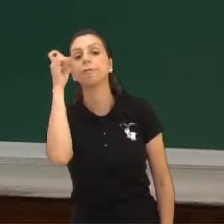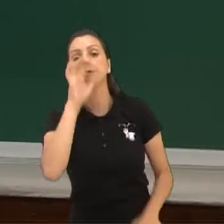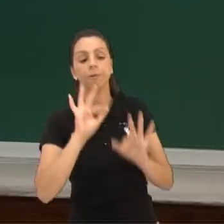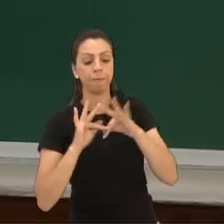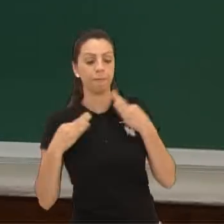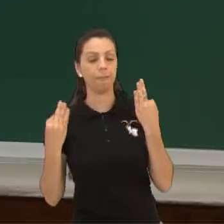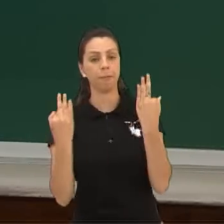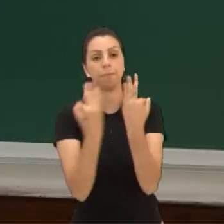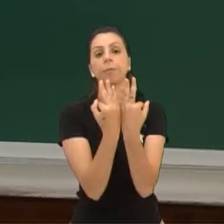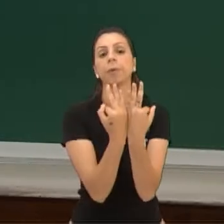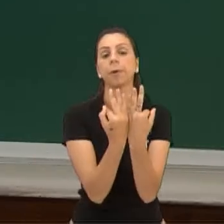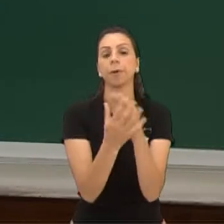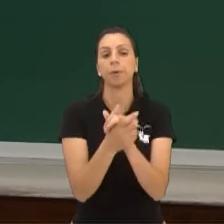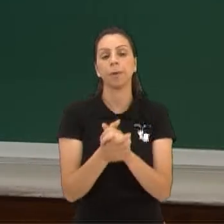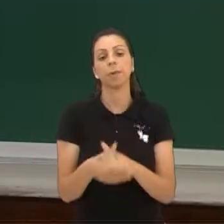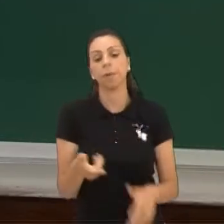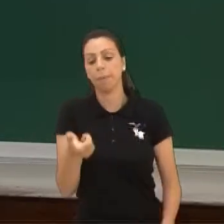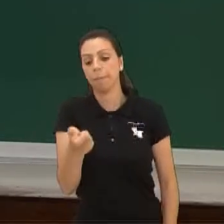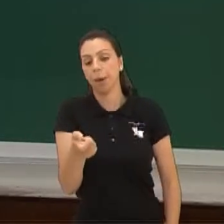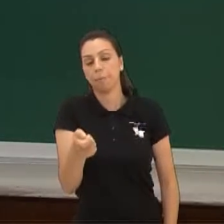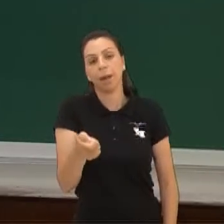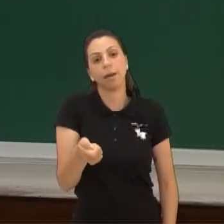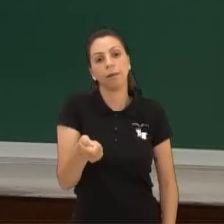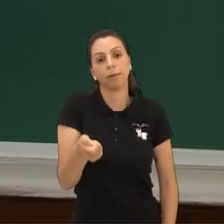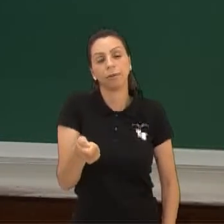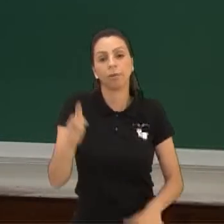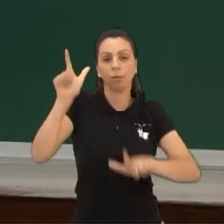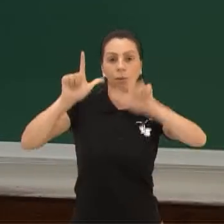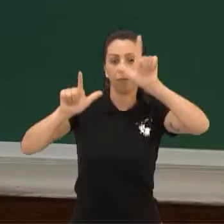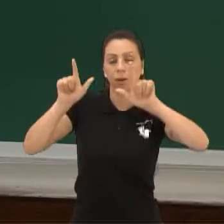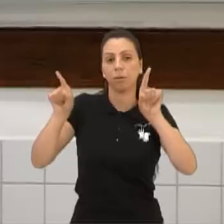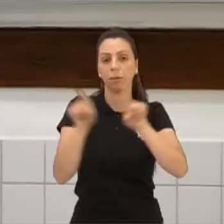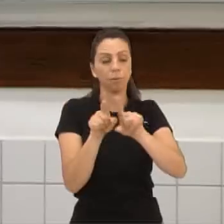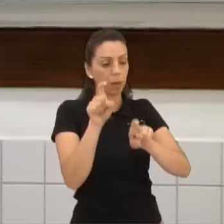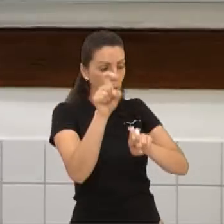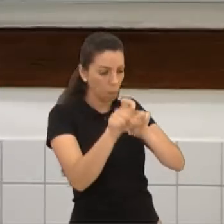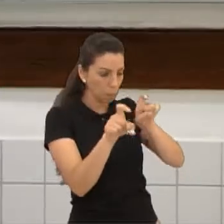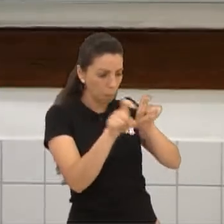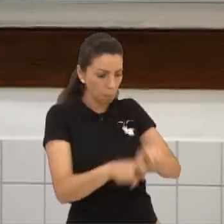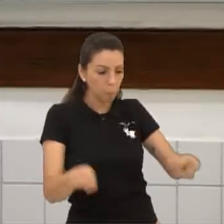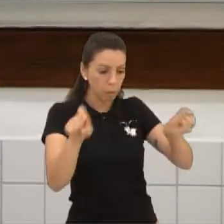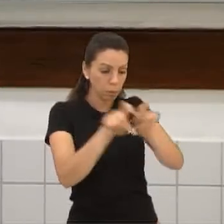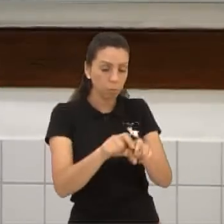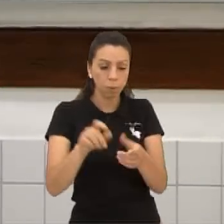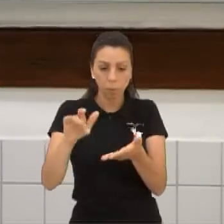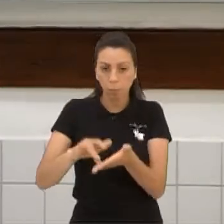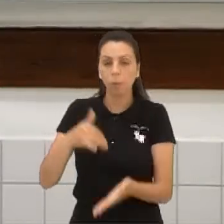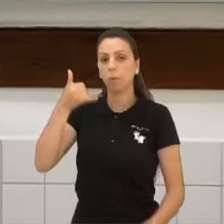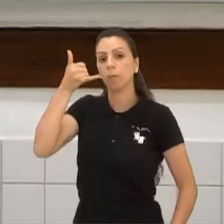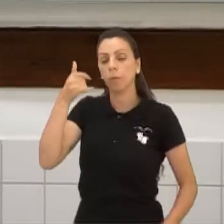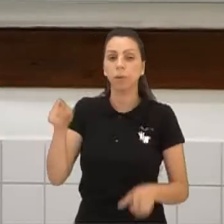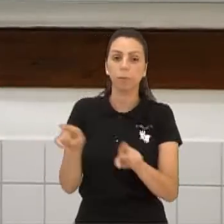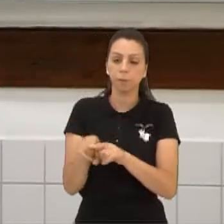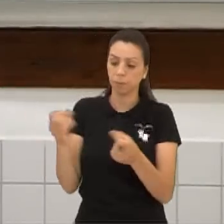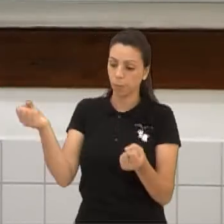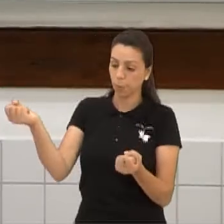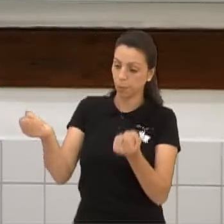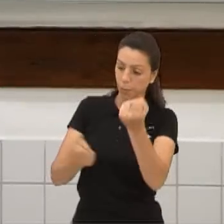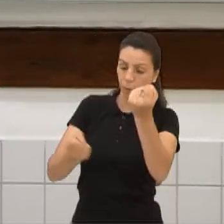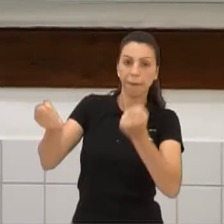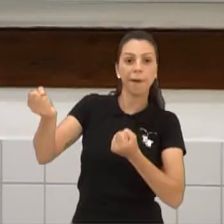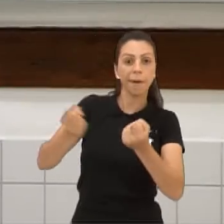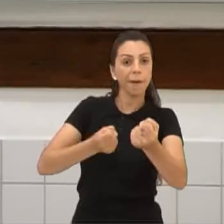que vivem sem, por exemplo, um controle remoto, um computador, um celular, um automóvel para